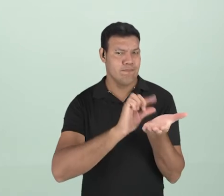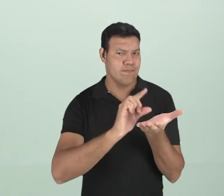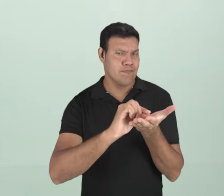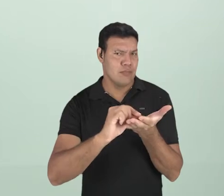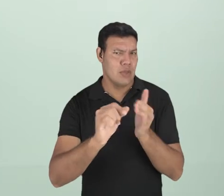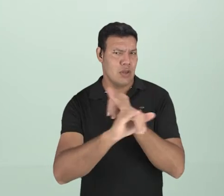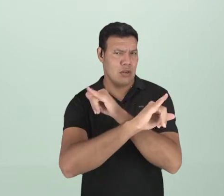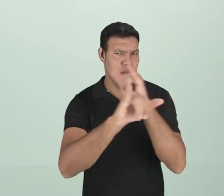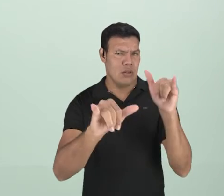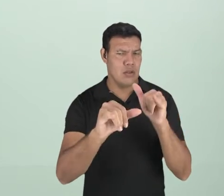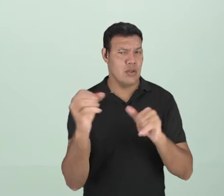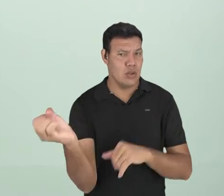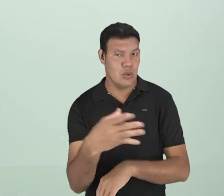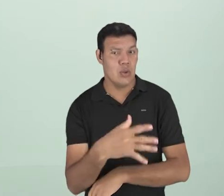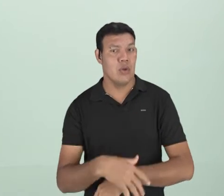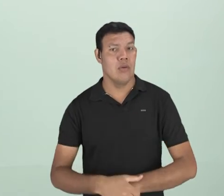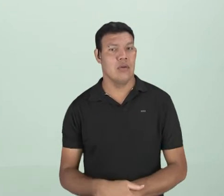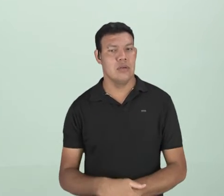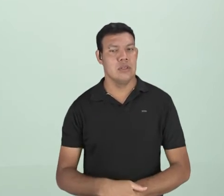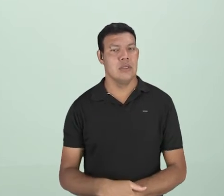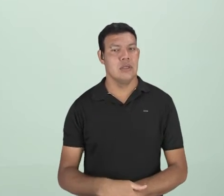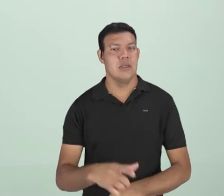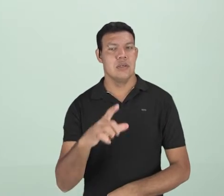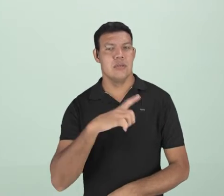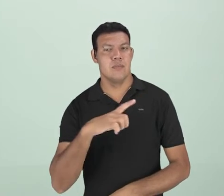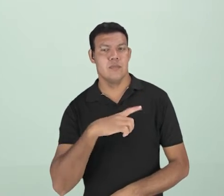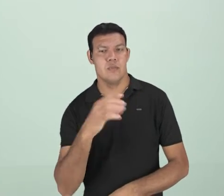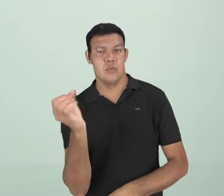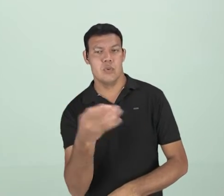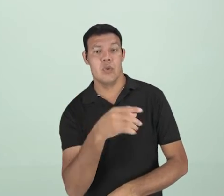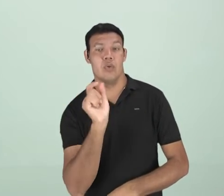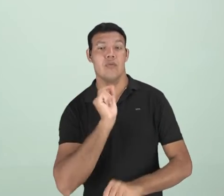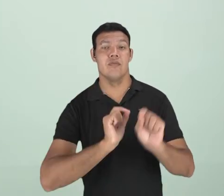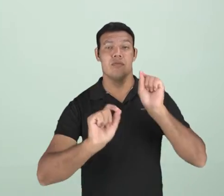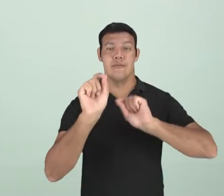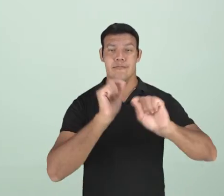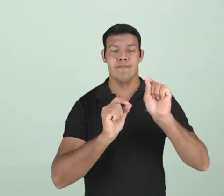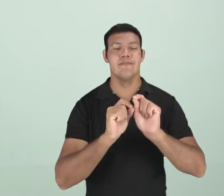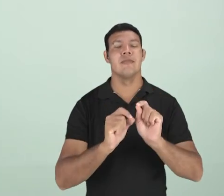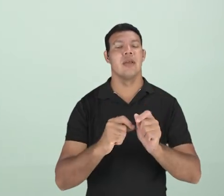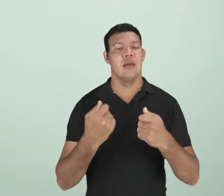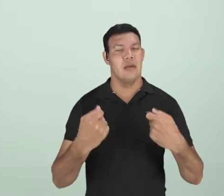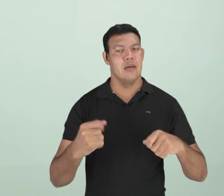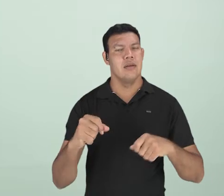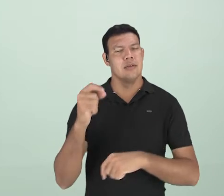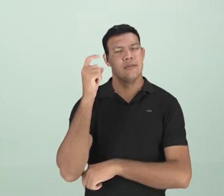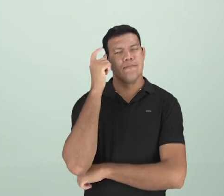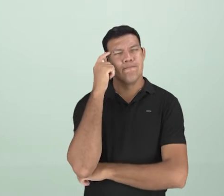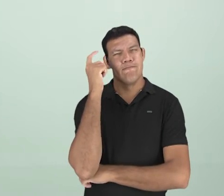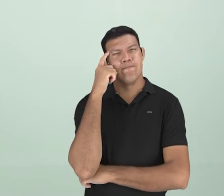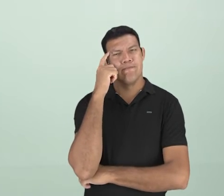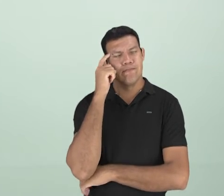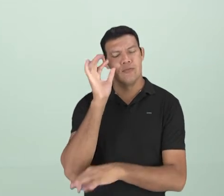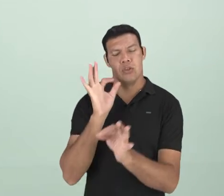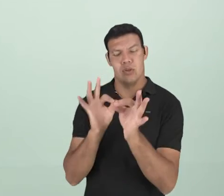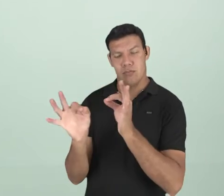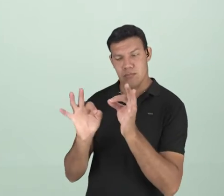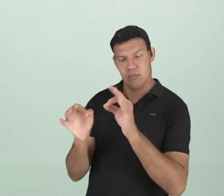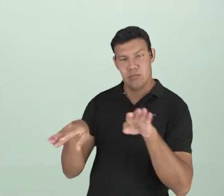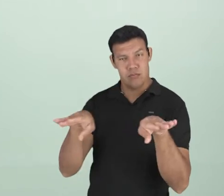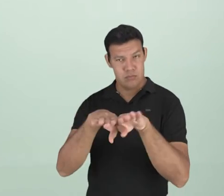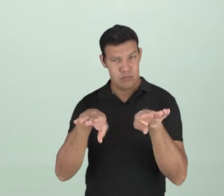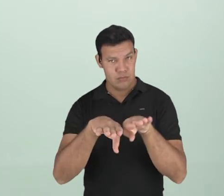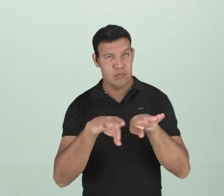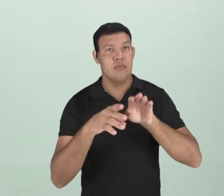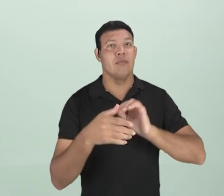que tem de inovador no tema que você vai trazer? É preciso pensar e fazer esse planejamento. Aí depois,